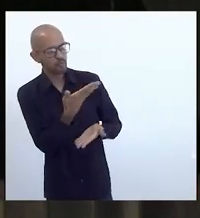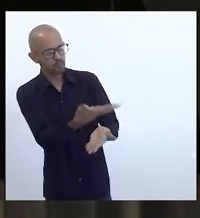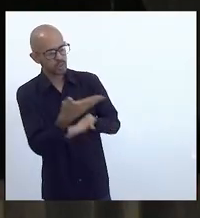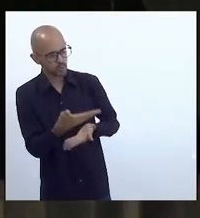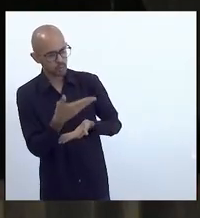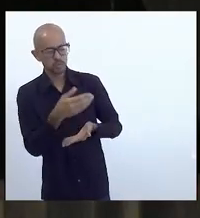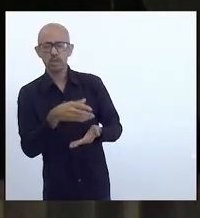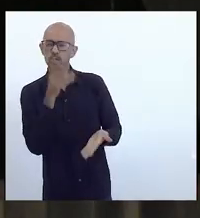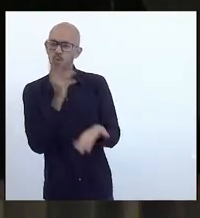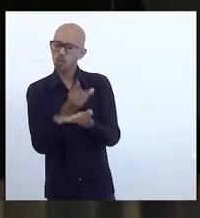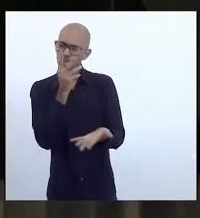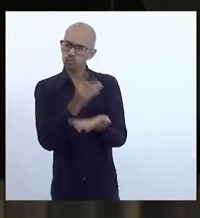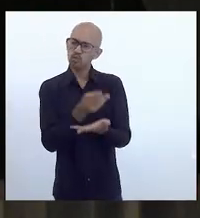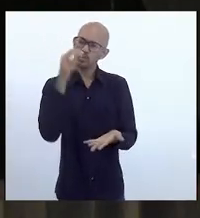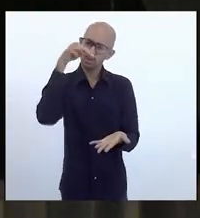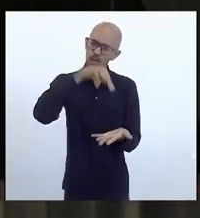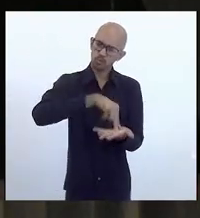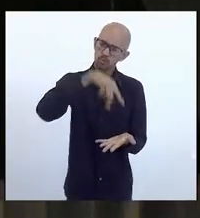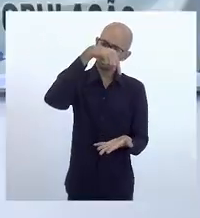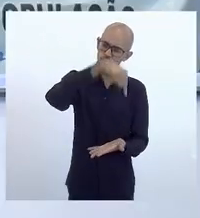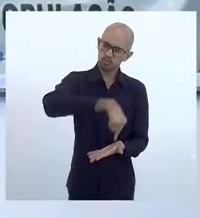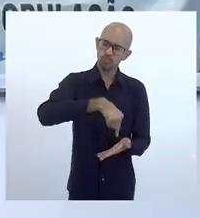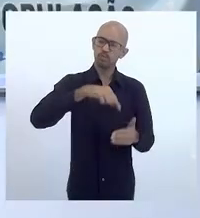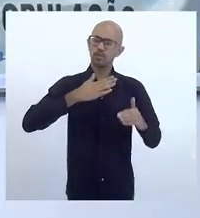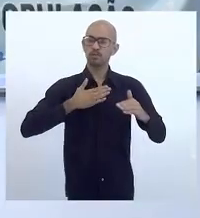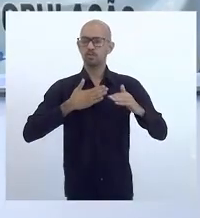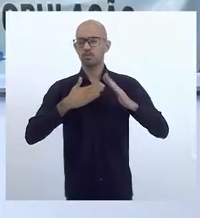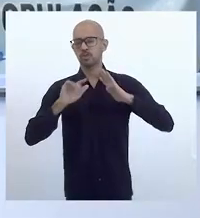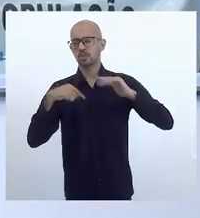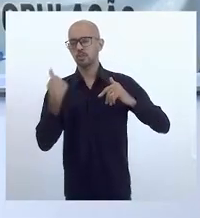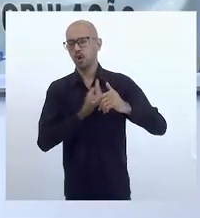né, sempre nessa casa.